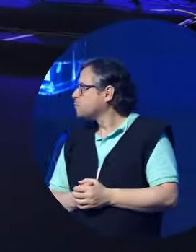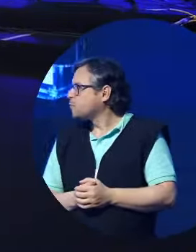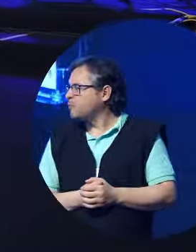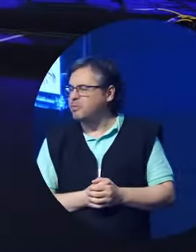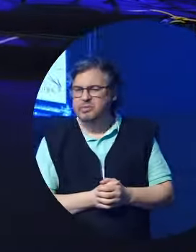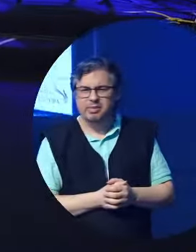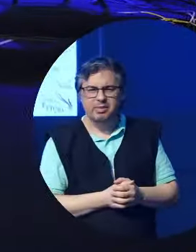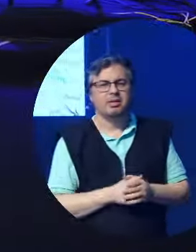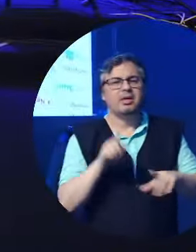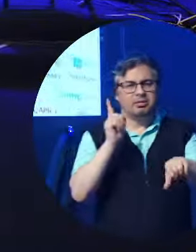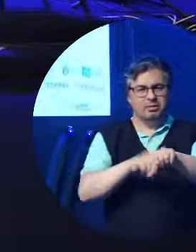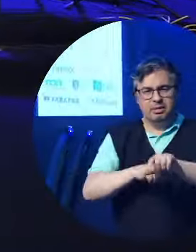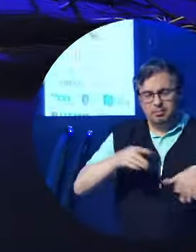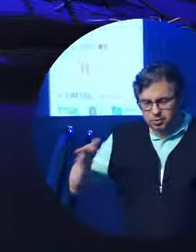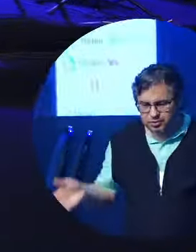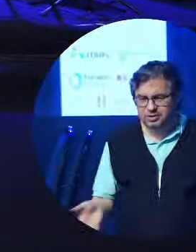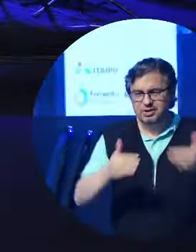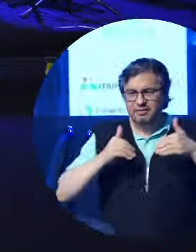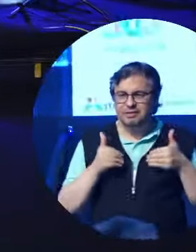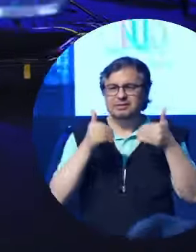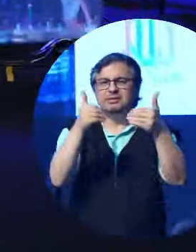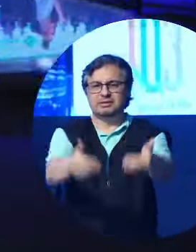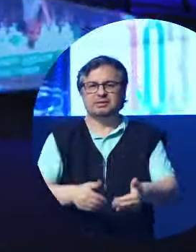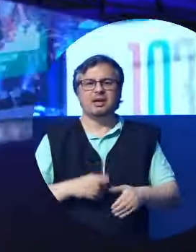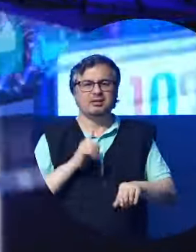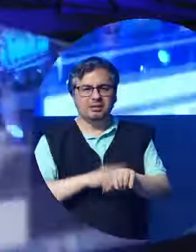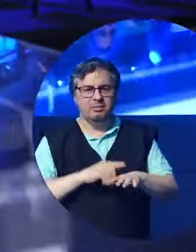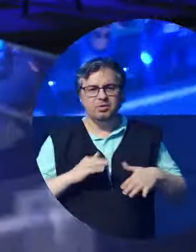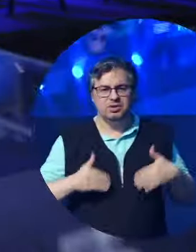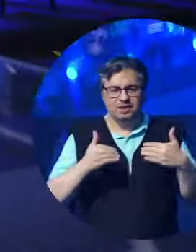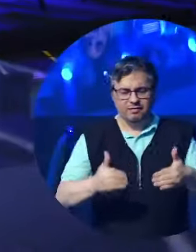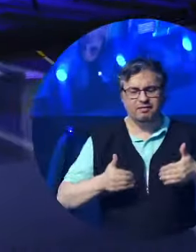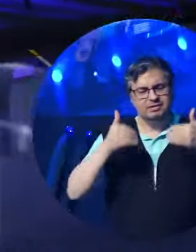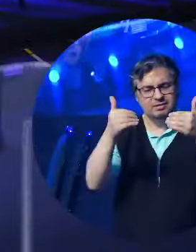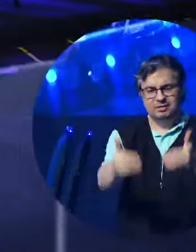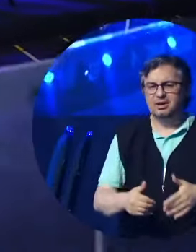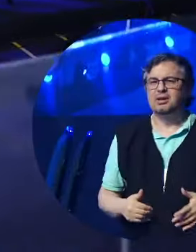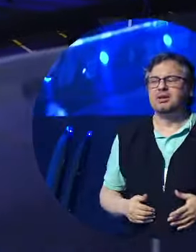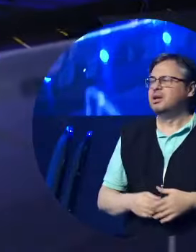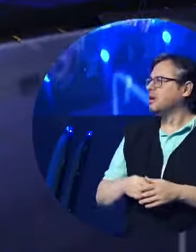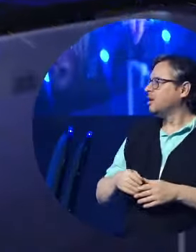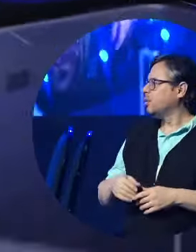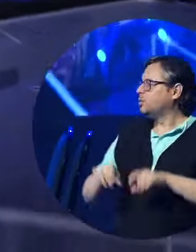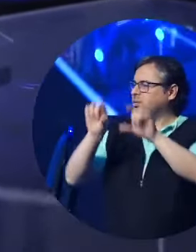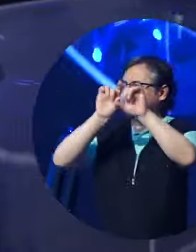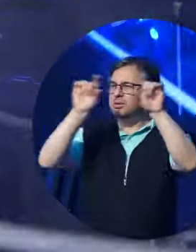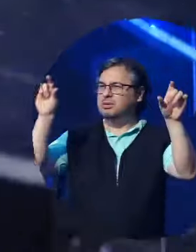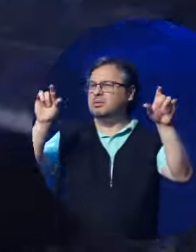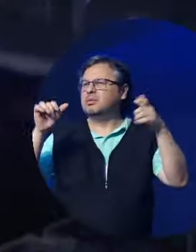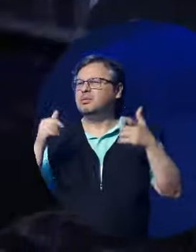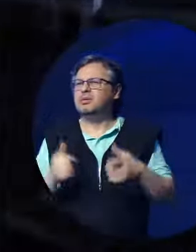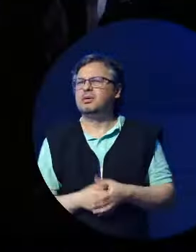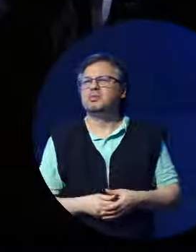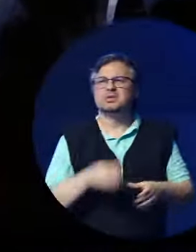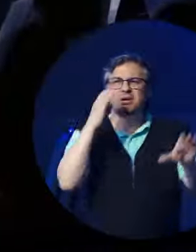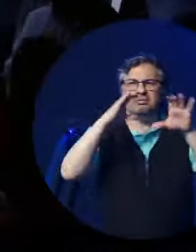De avançar, é o nome da música que vamos cantar, foi tema da nossa campanha.